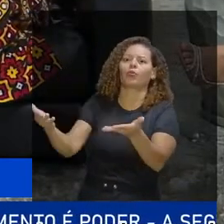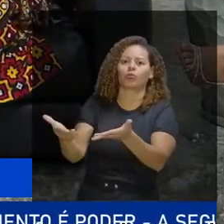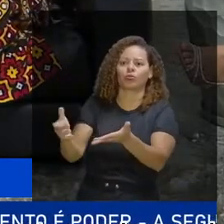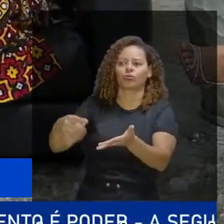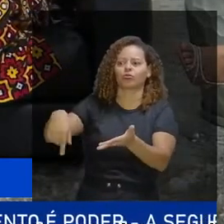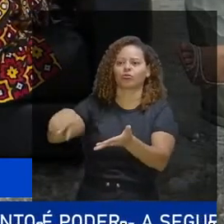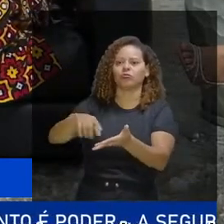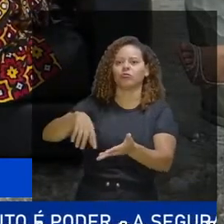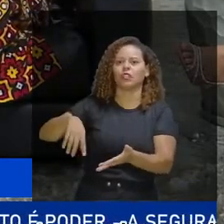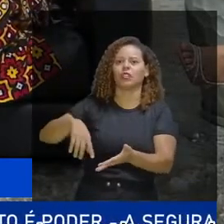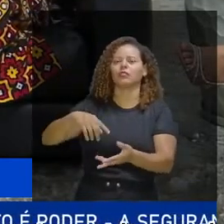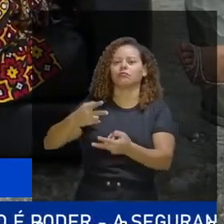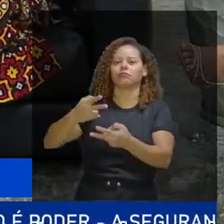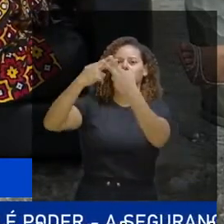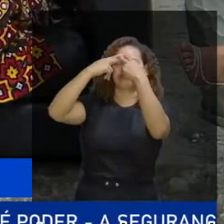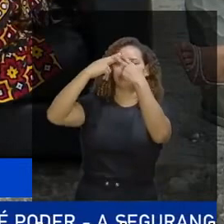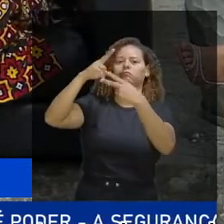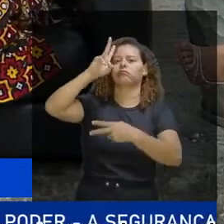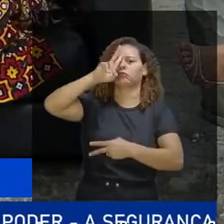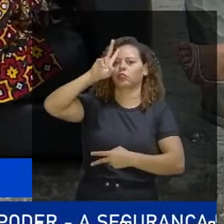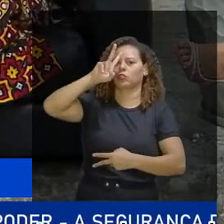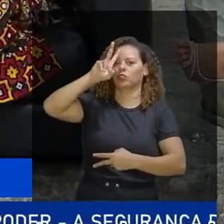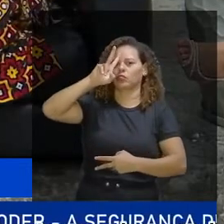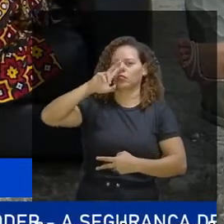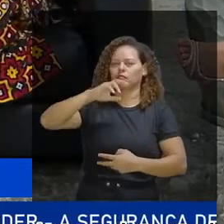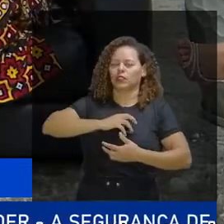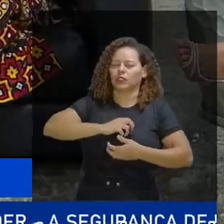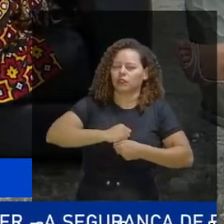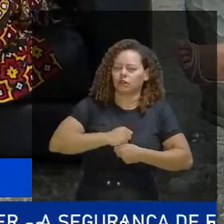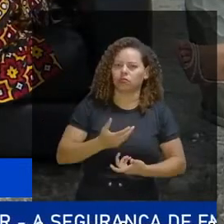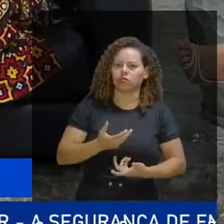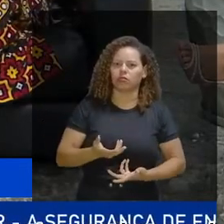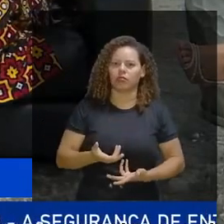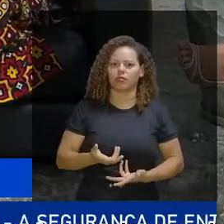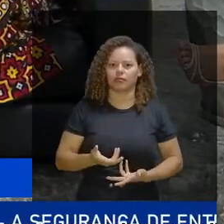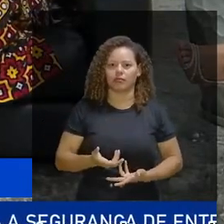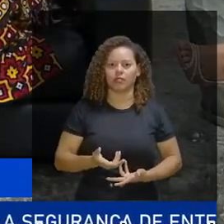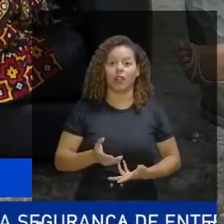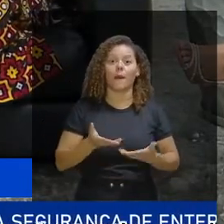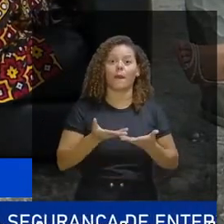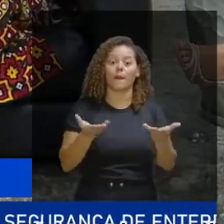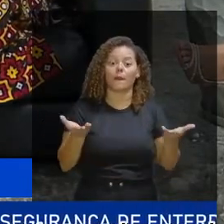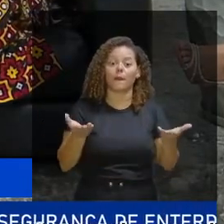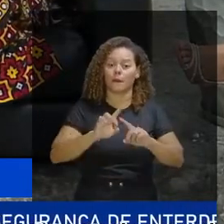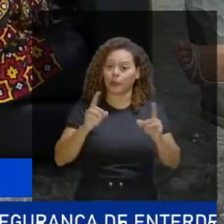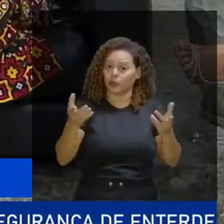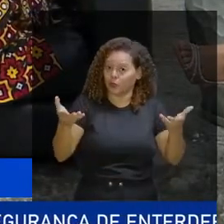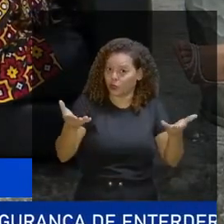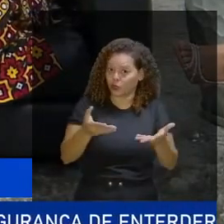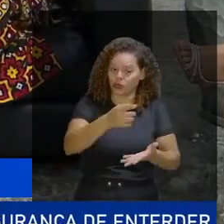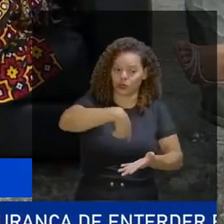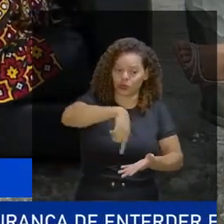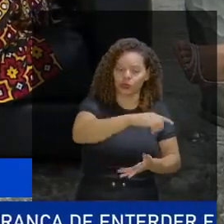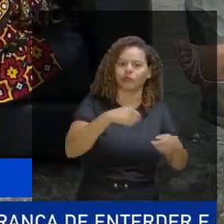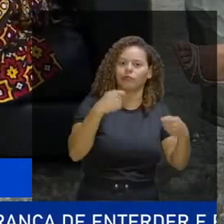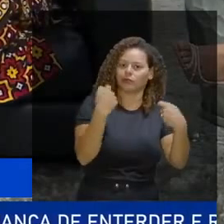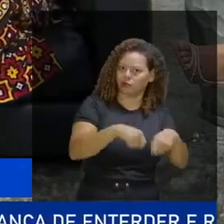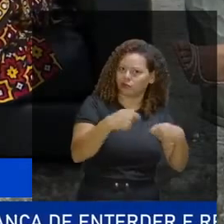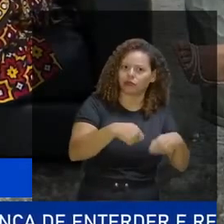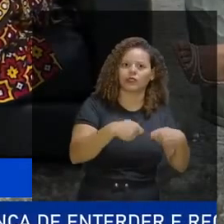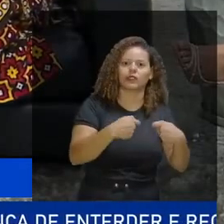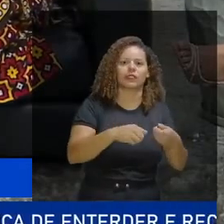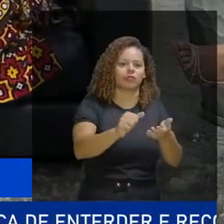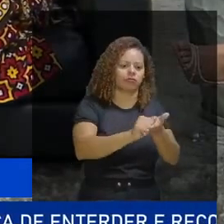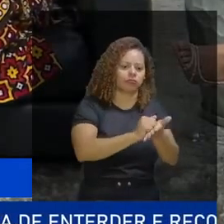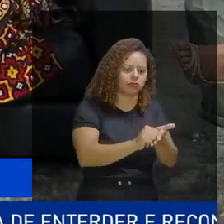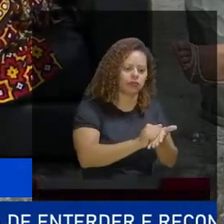negros que vieram escravizados da África, esse passivo a gente precisa corrigir. Então, essa política